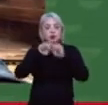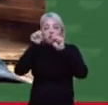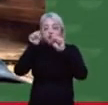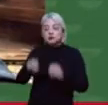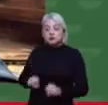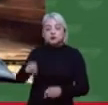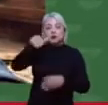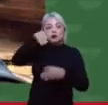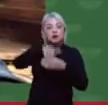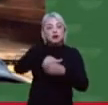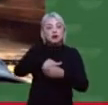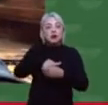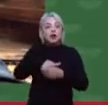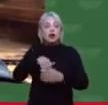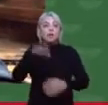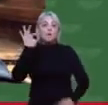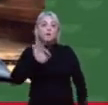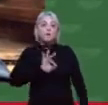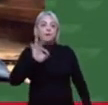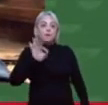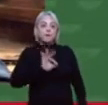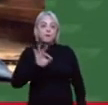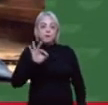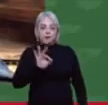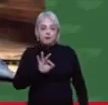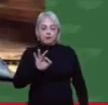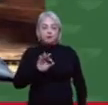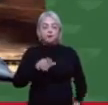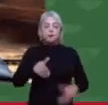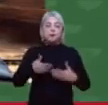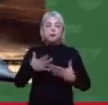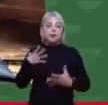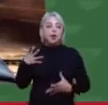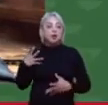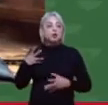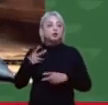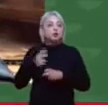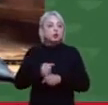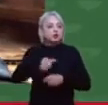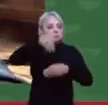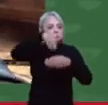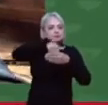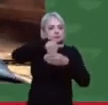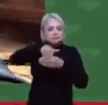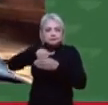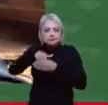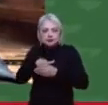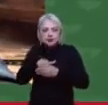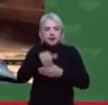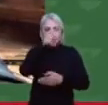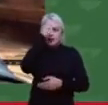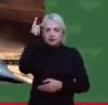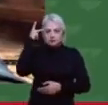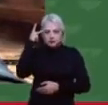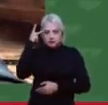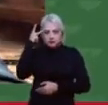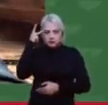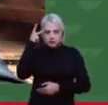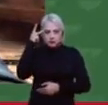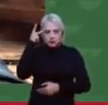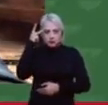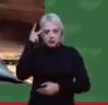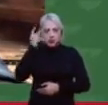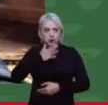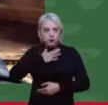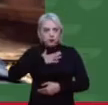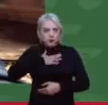de eleição ele é proporcional, ou seja, todos os votos daqueles que participam do